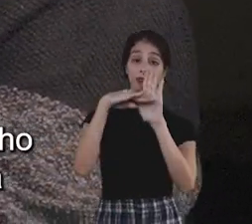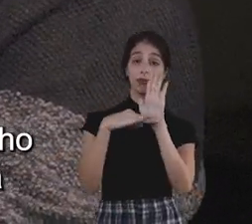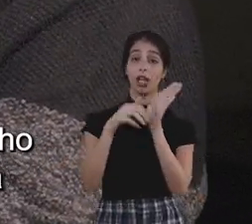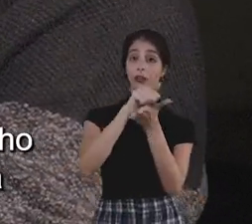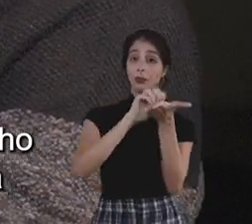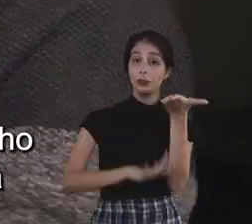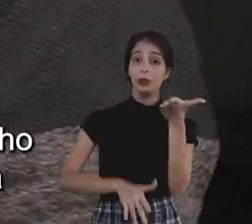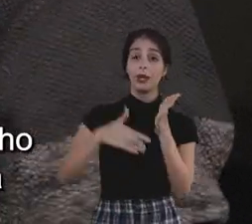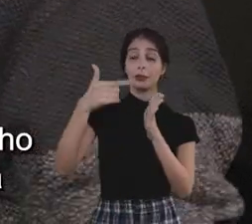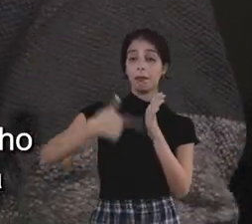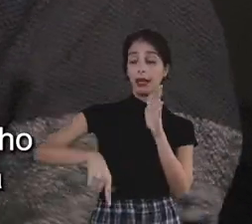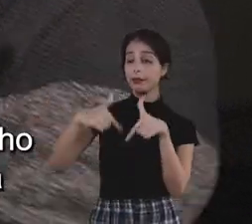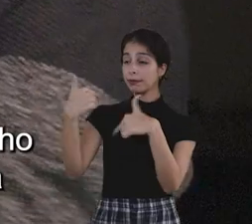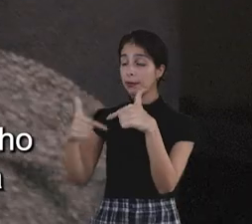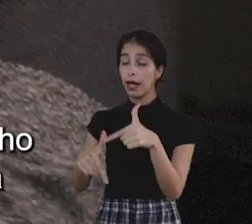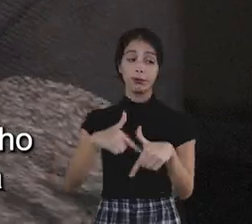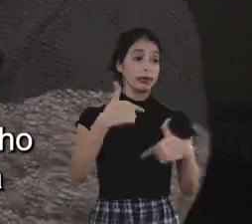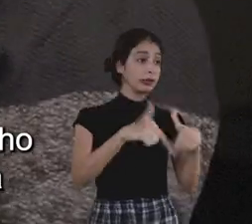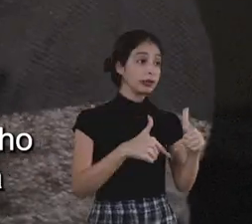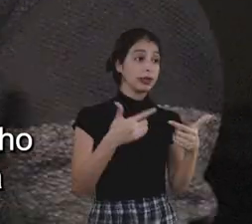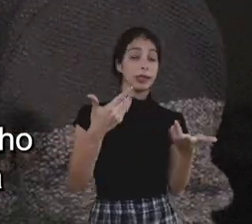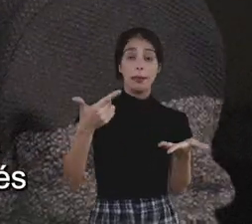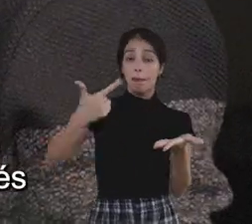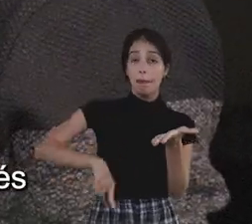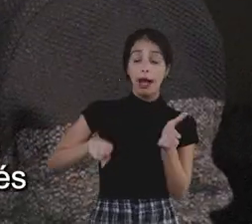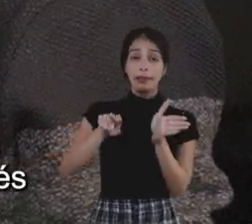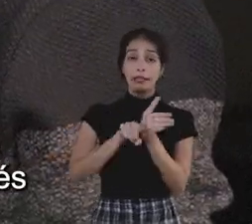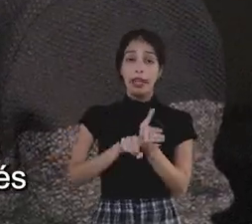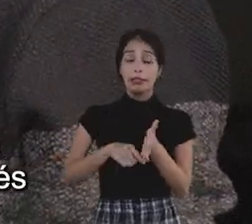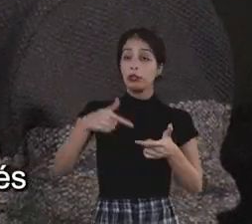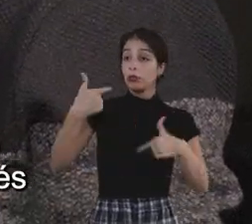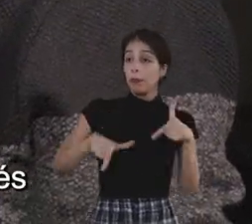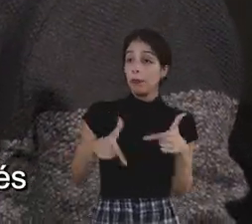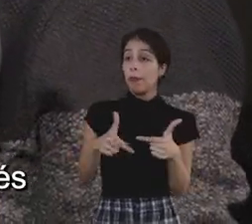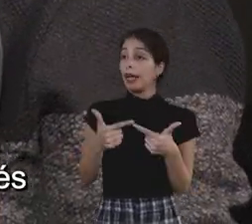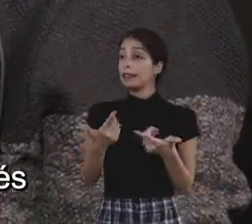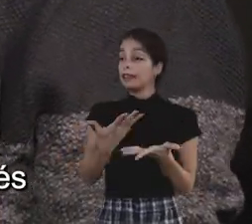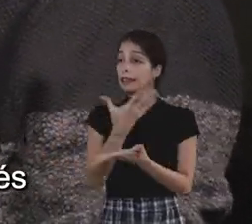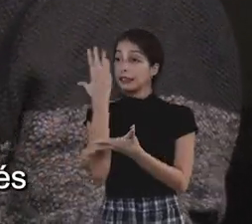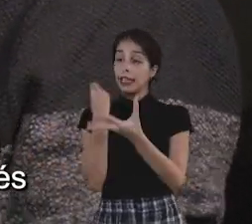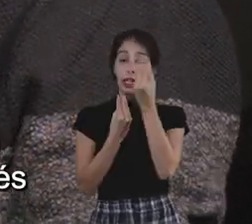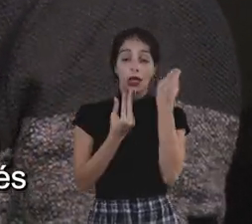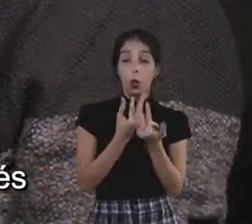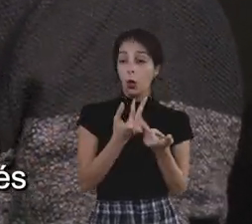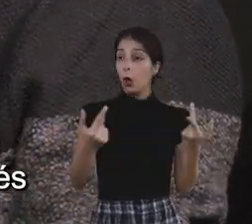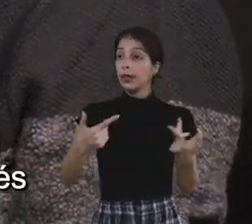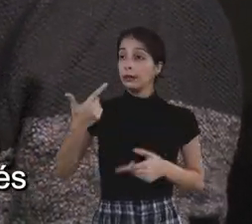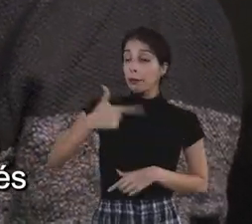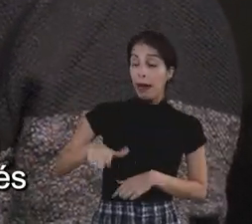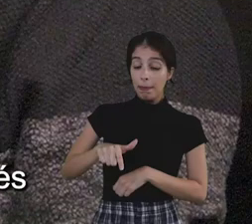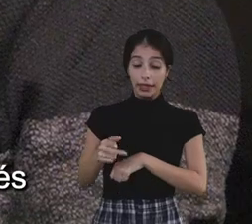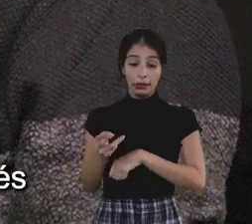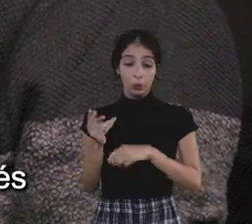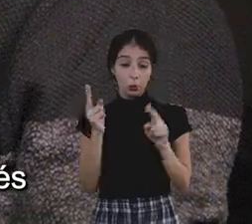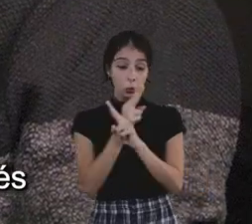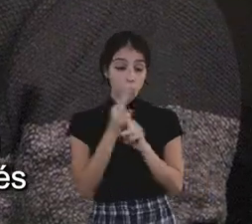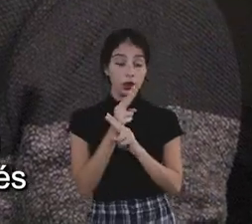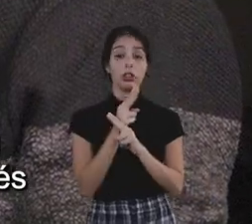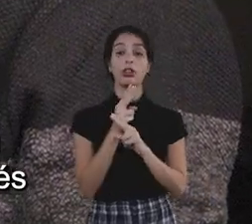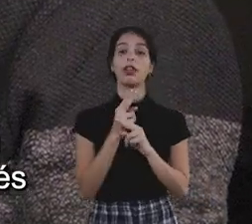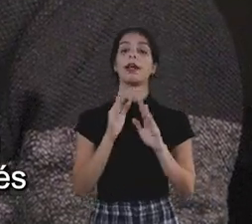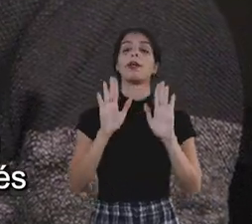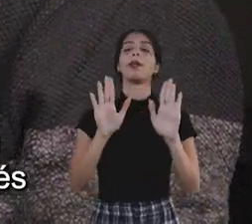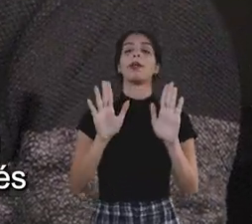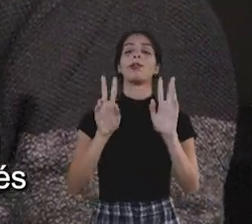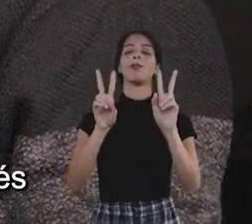522 tarefas e no dia seguinte e a coisa não termina né então o abraço é a metáfora desse